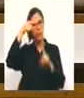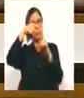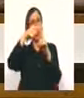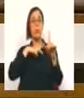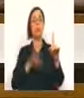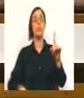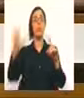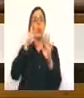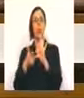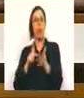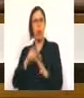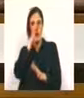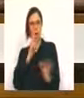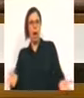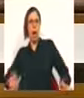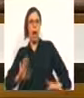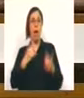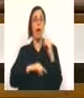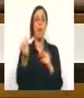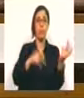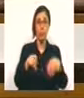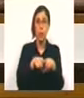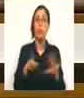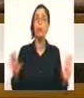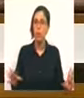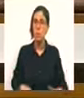do taticismo do governo e das vossas circunstâncias